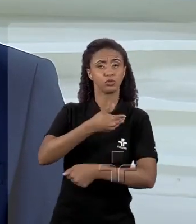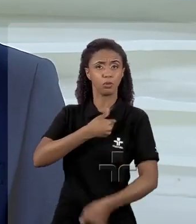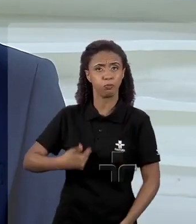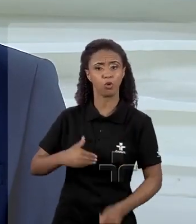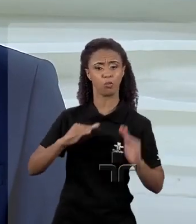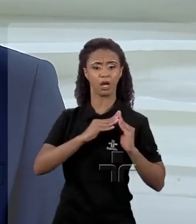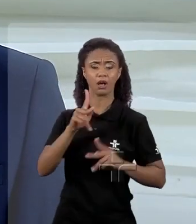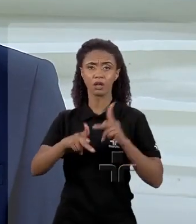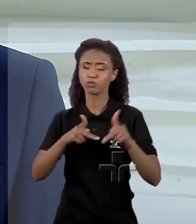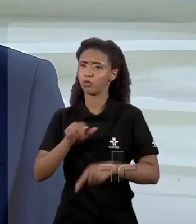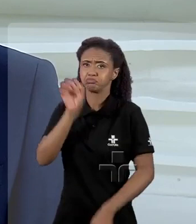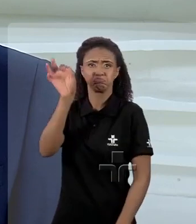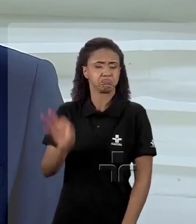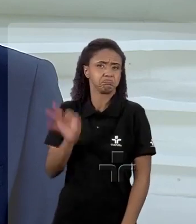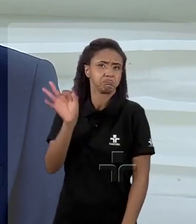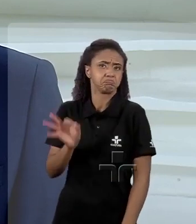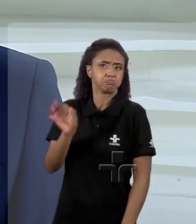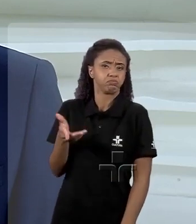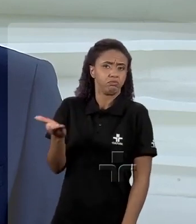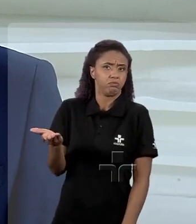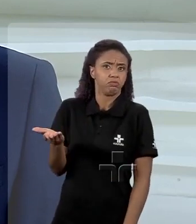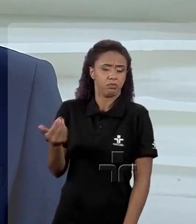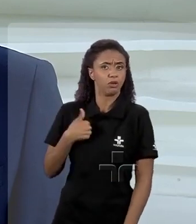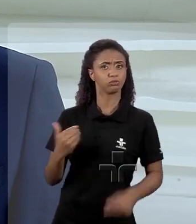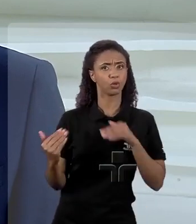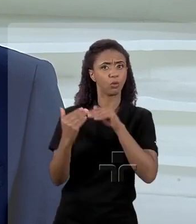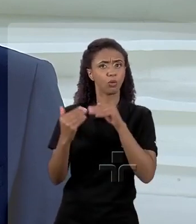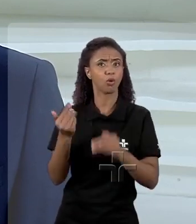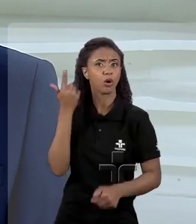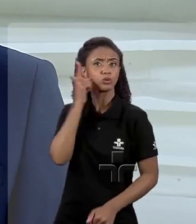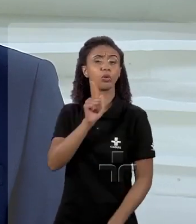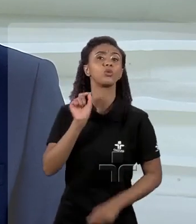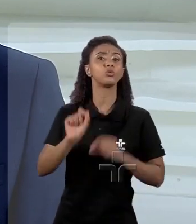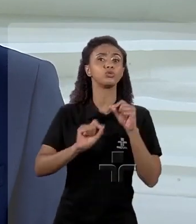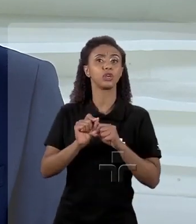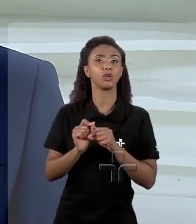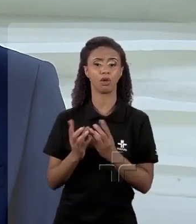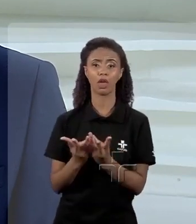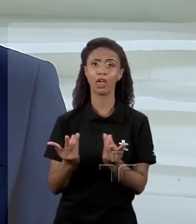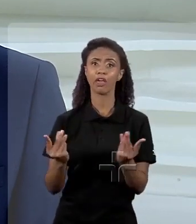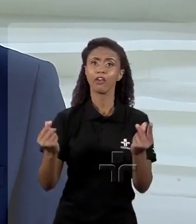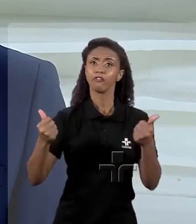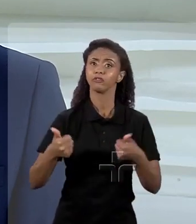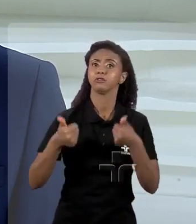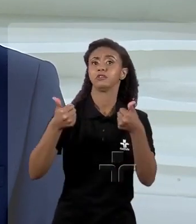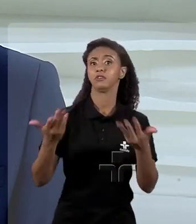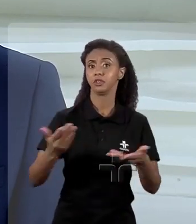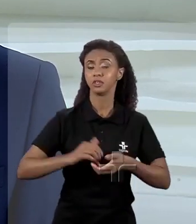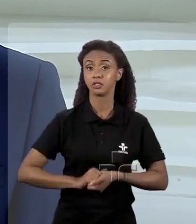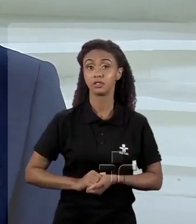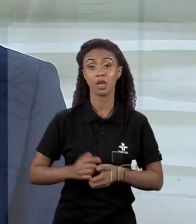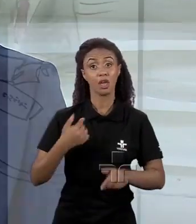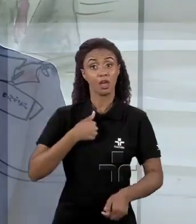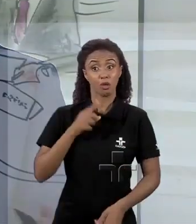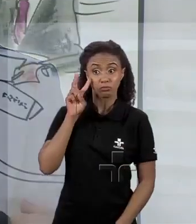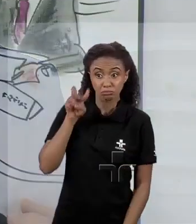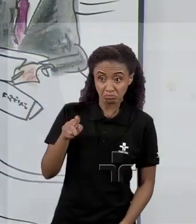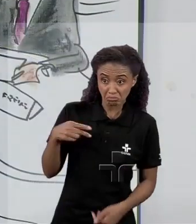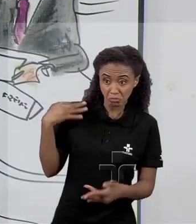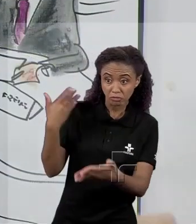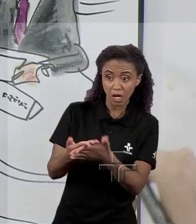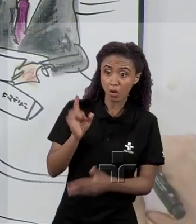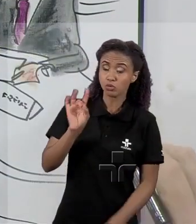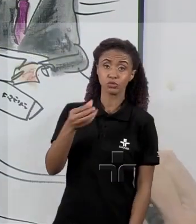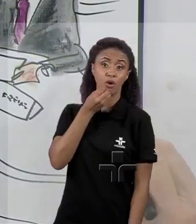medida corretíssima, descentralizar para melhorar o grau de eficiência. No plano econômico, eu só tenho visto coisas boas e que eu